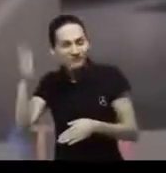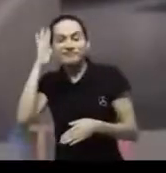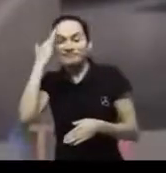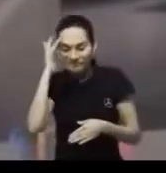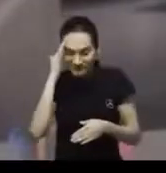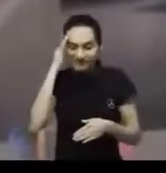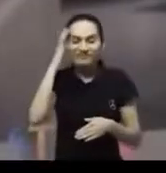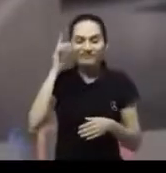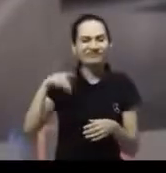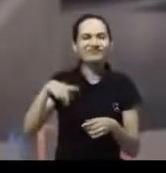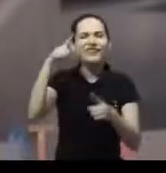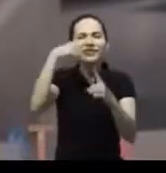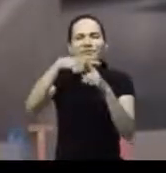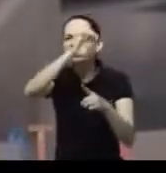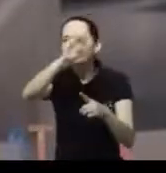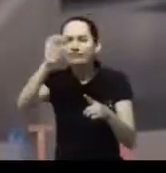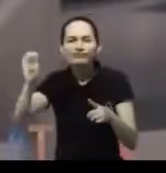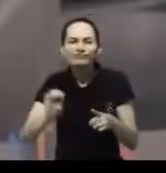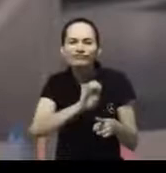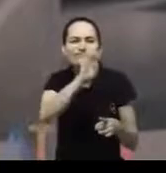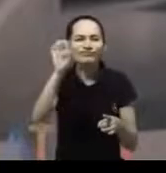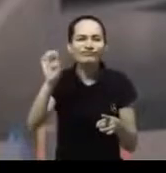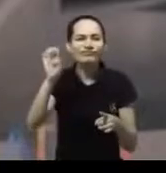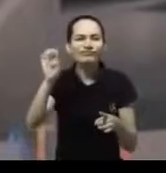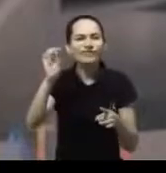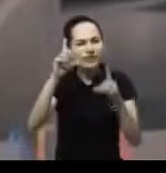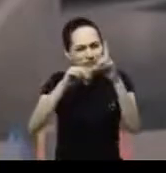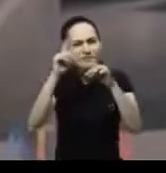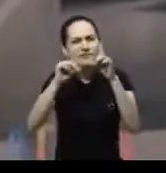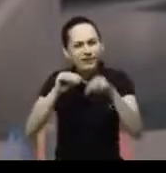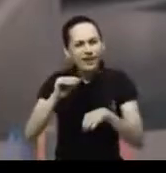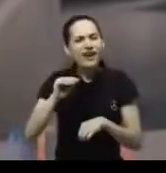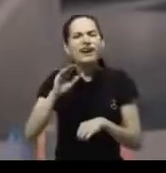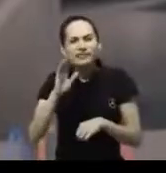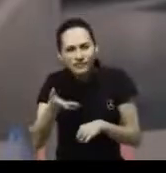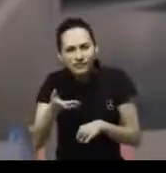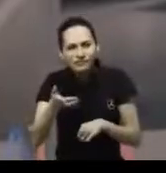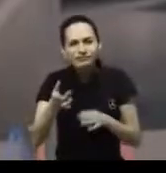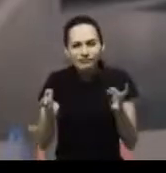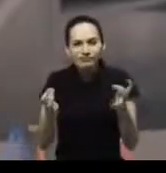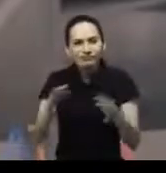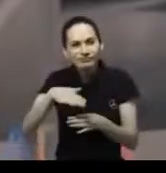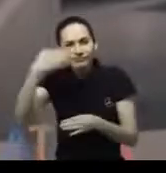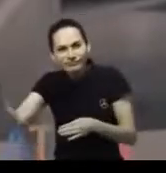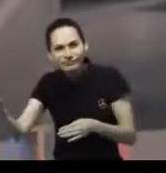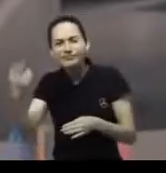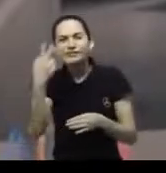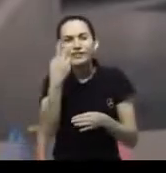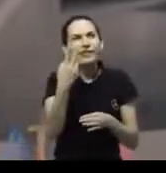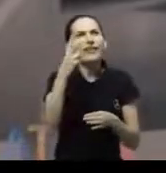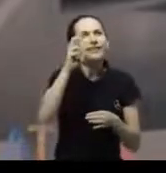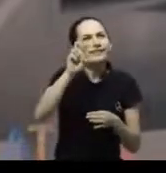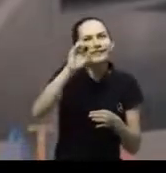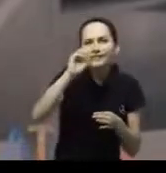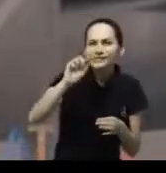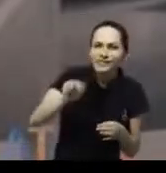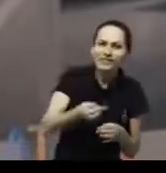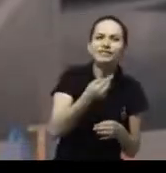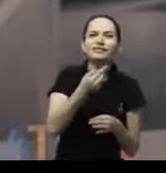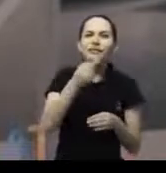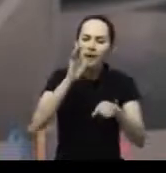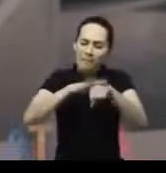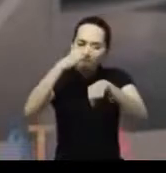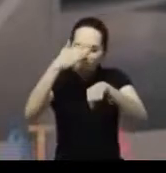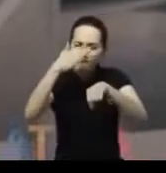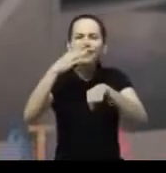bem somando todas as regiões a mercedes-benz do Brasil já exportou mais de 250 mil caminhões e mais de